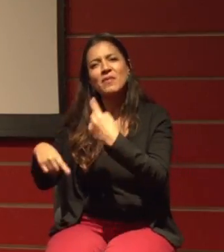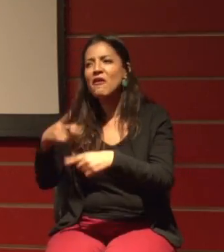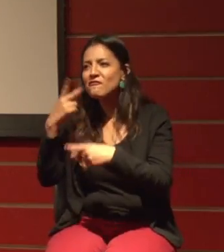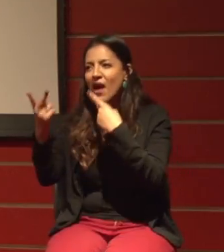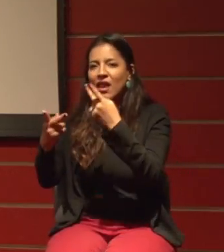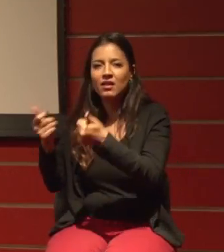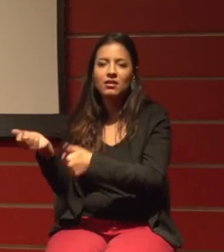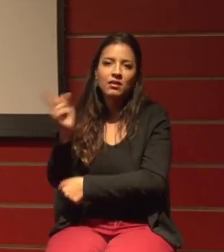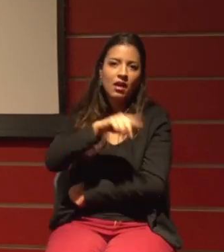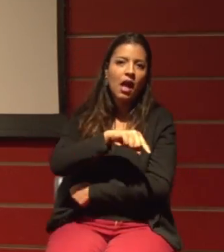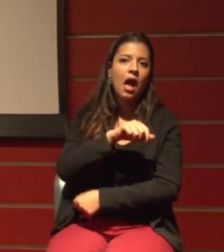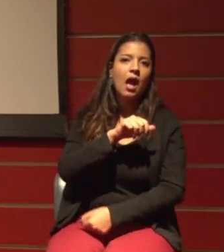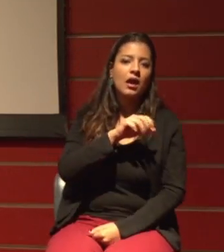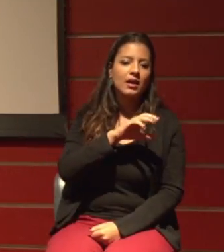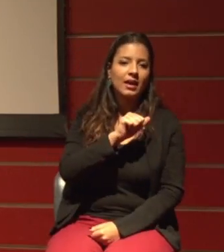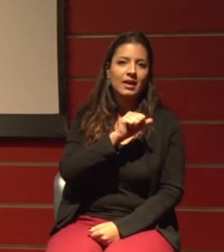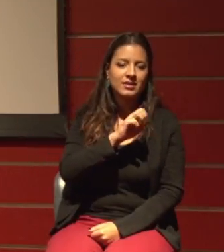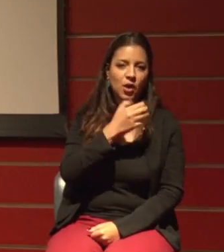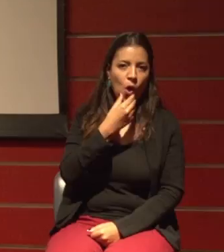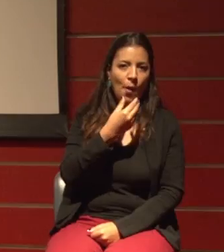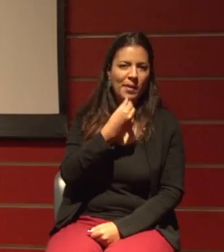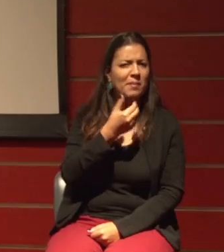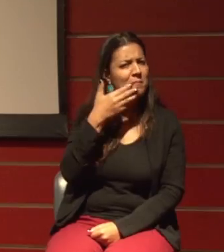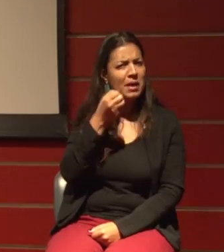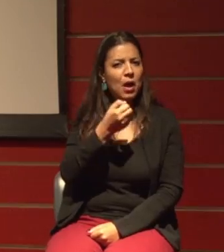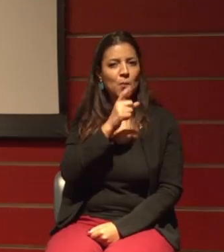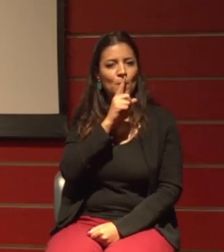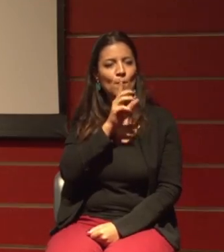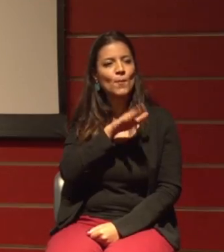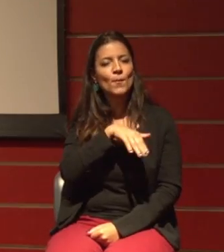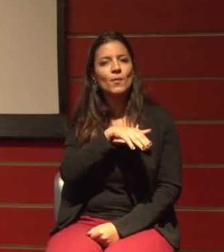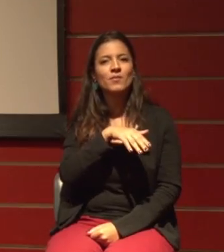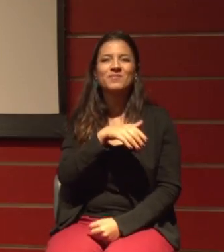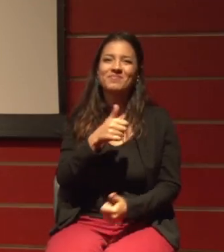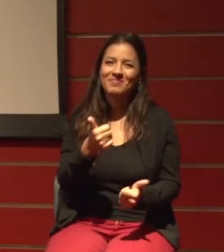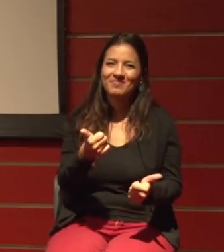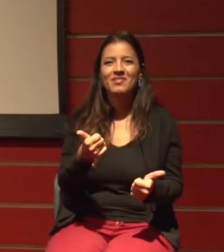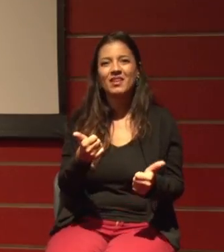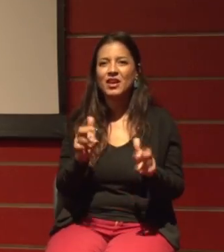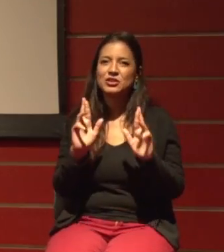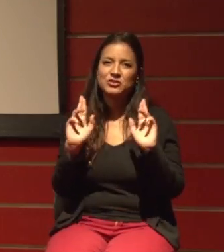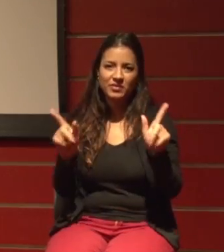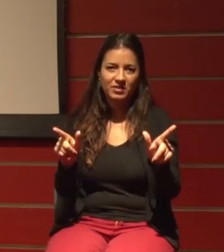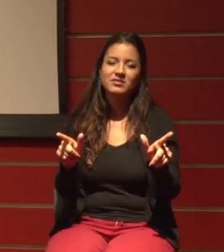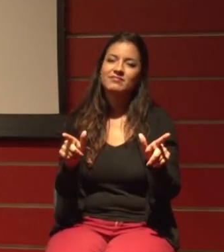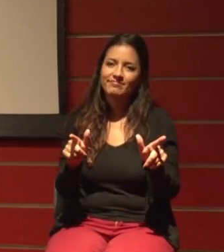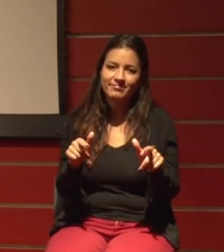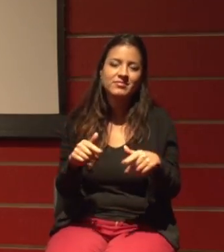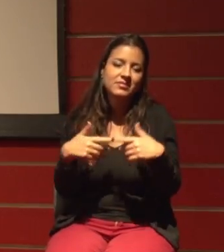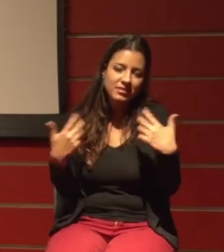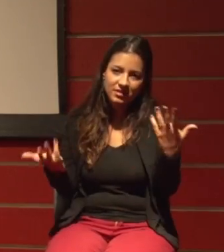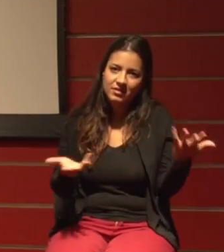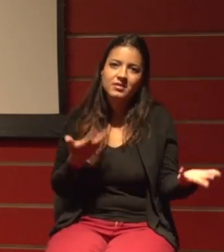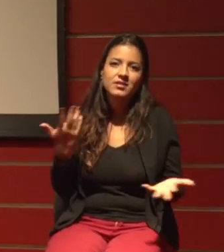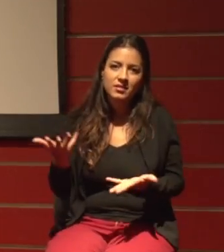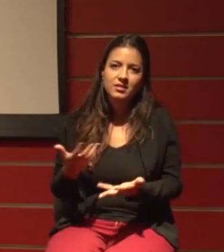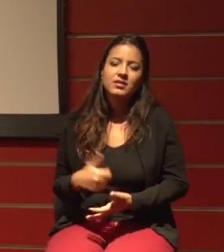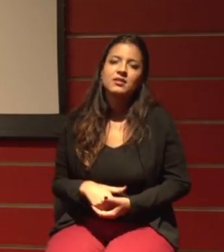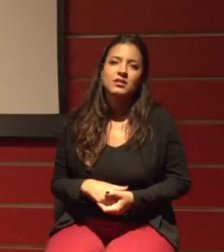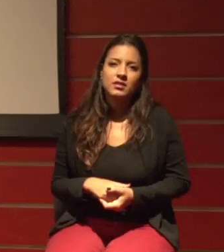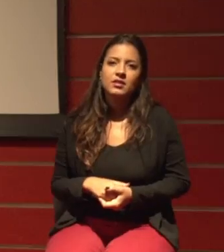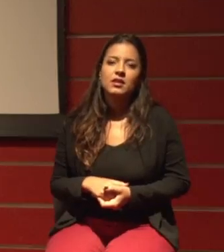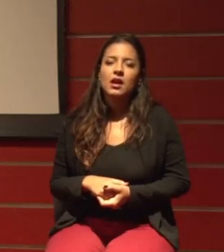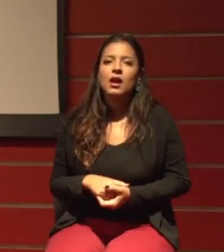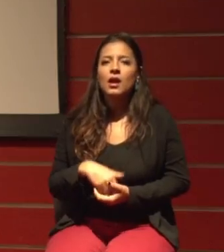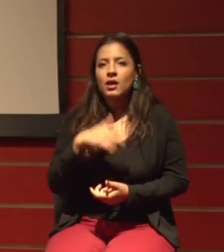cas Aff porque ele é branco e uma condenação outra uma dupla condenação ou não Ou seja né